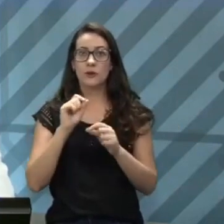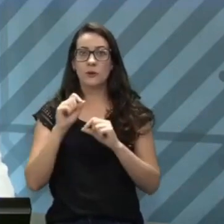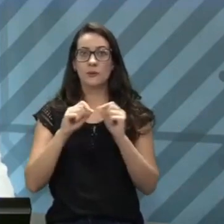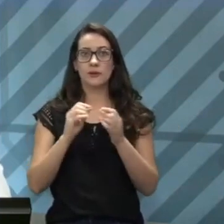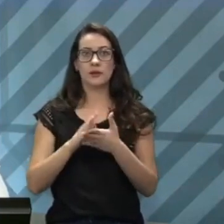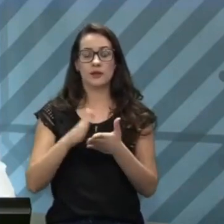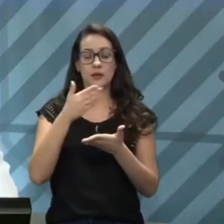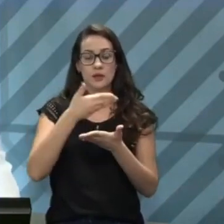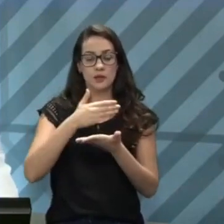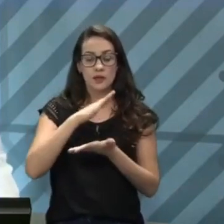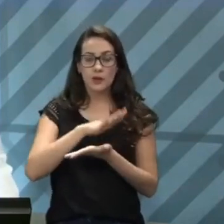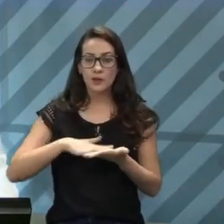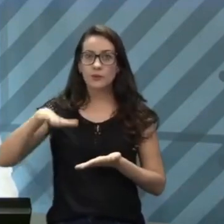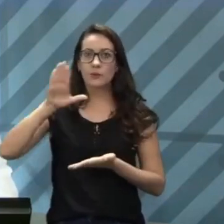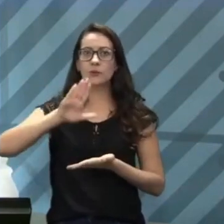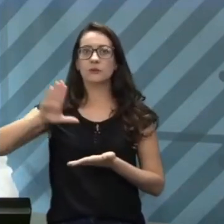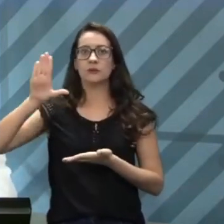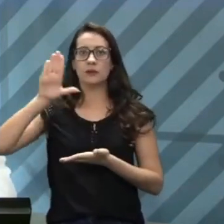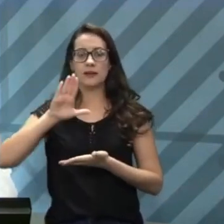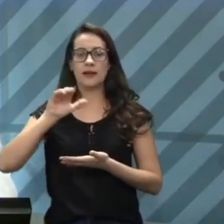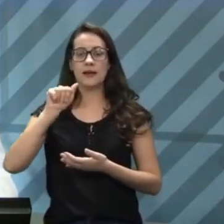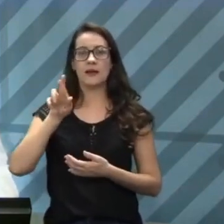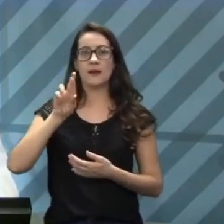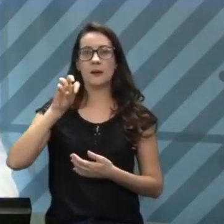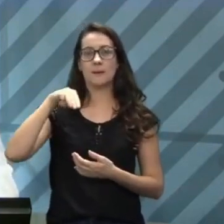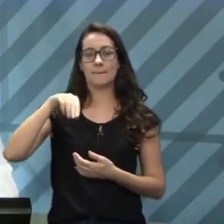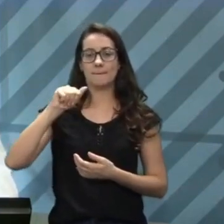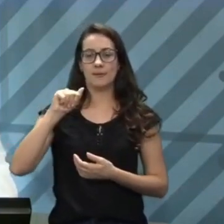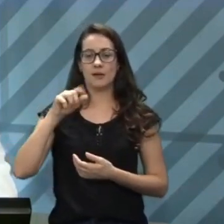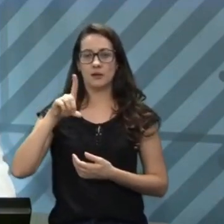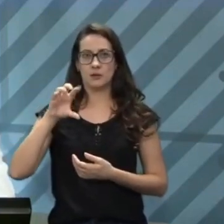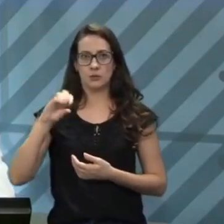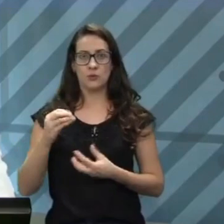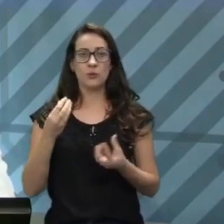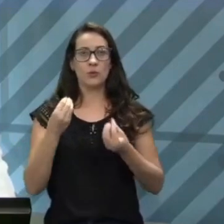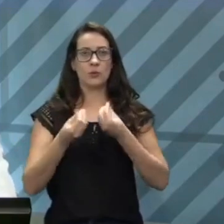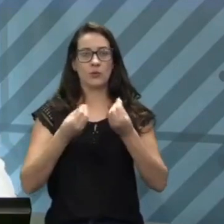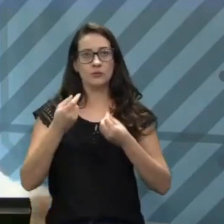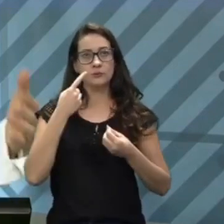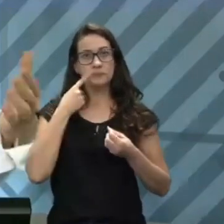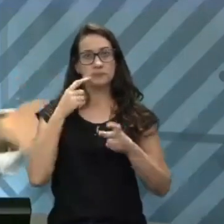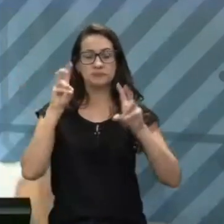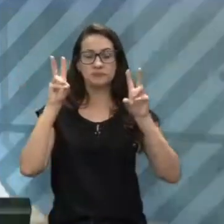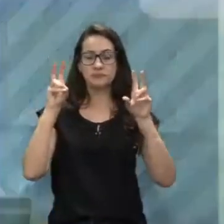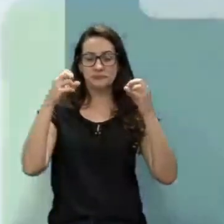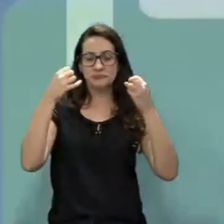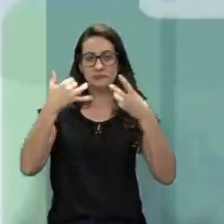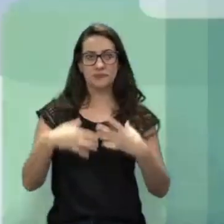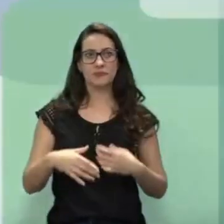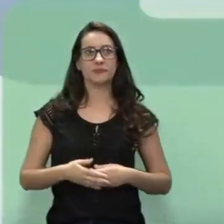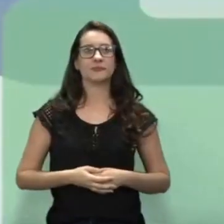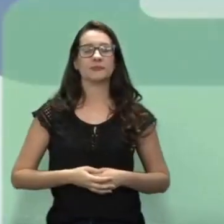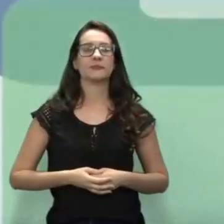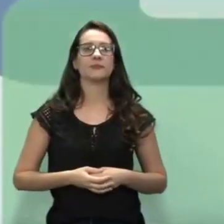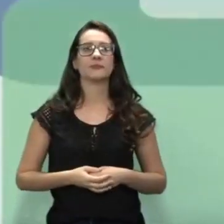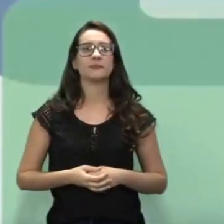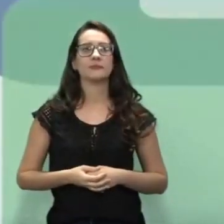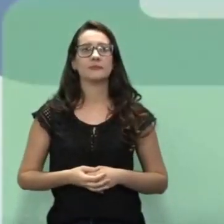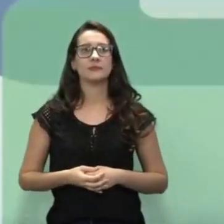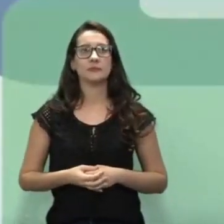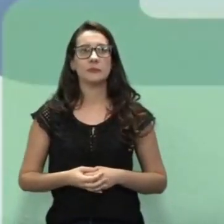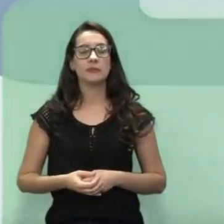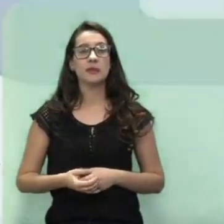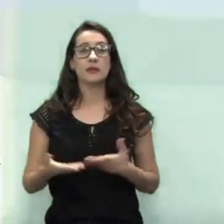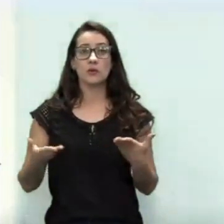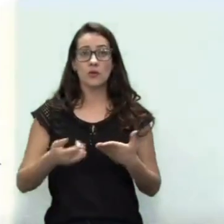vamos ver a ancoragem e aderência das armaduras. Nós temos três tipos de